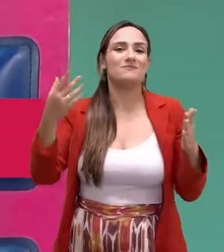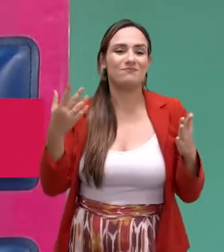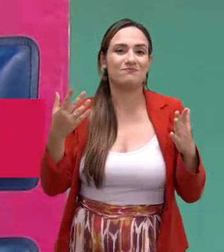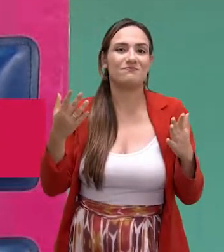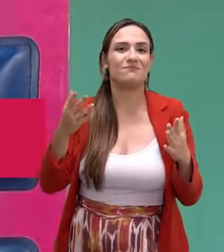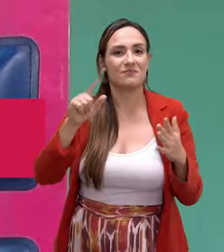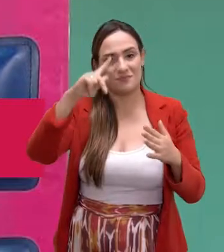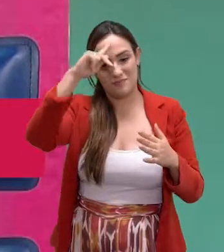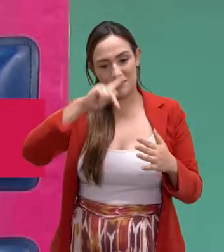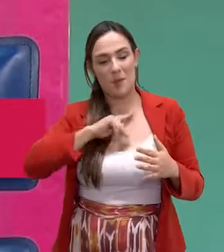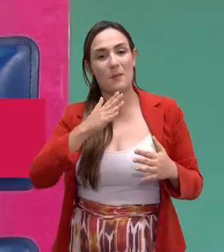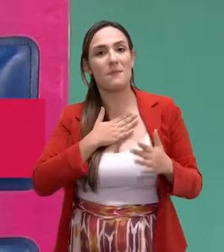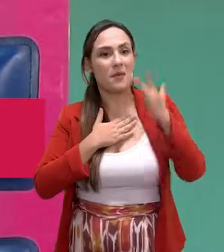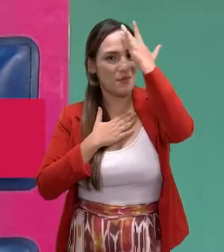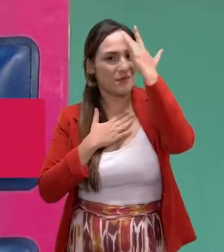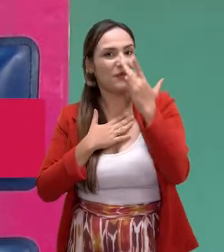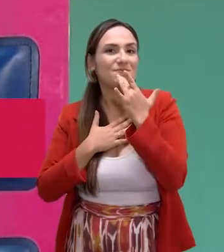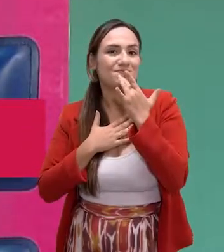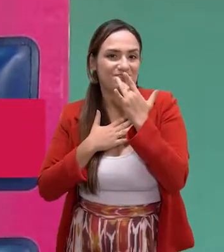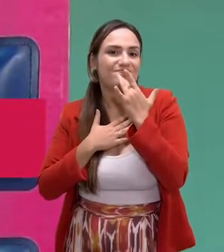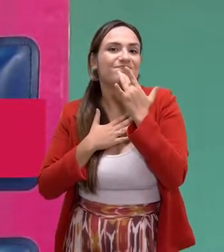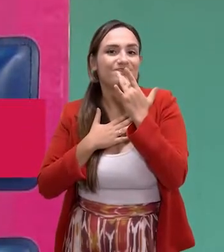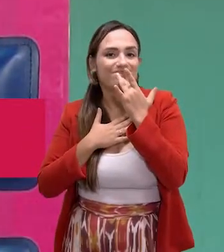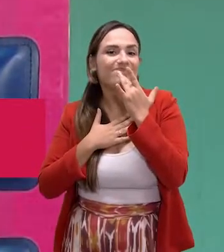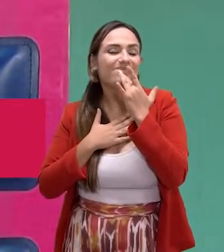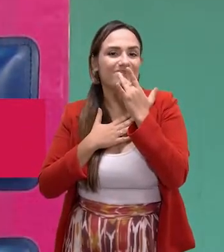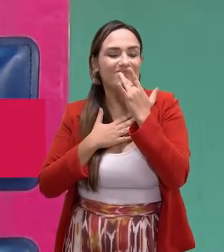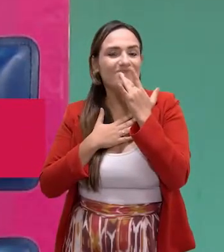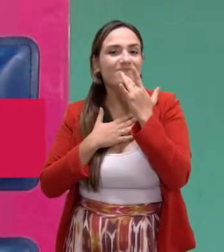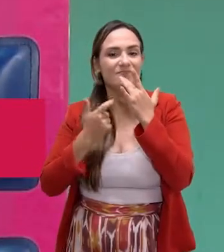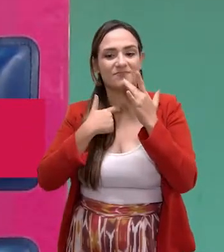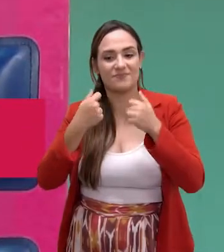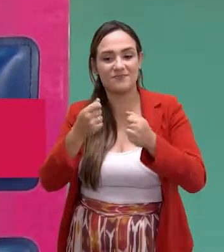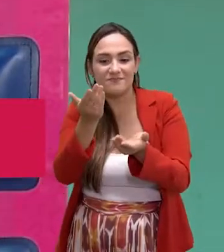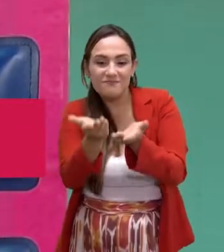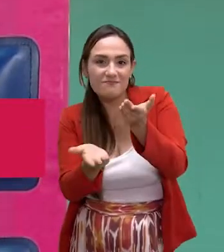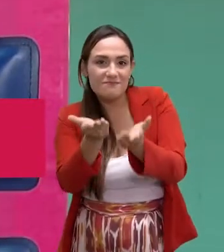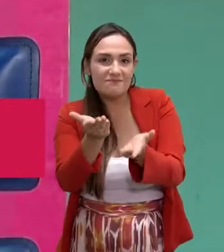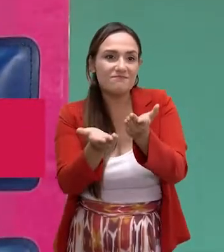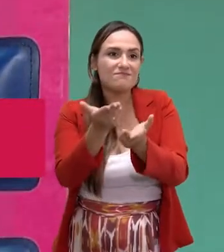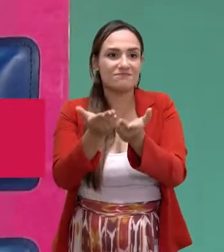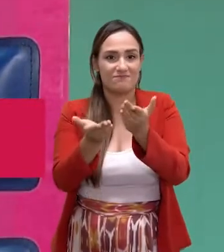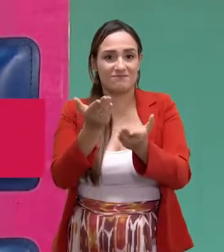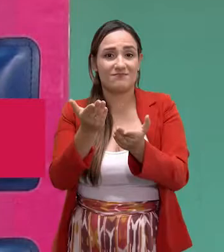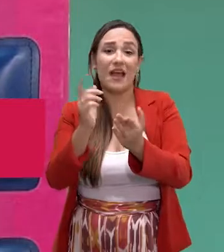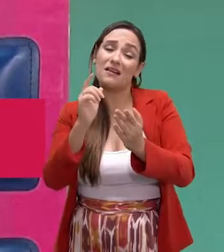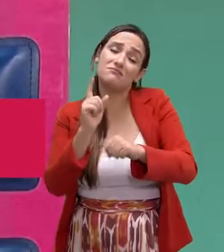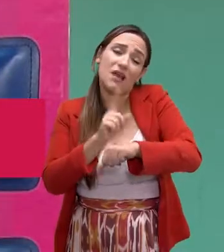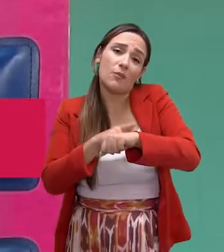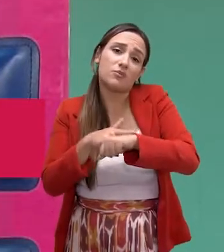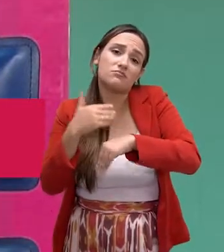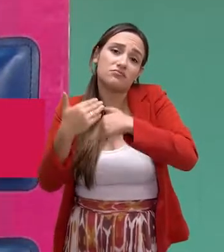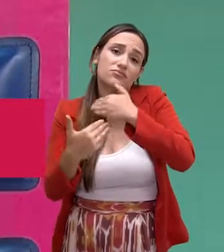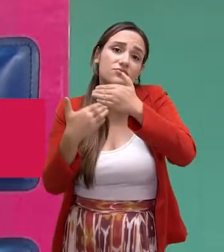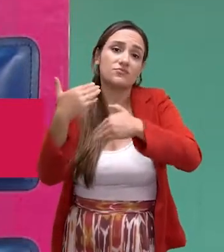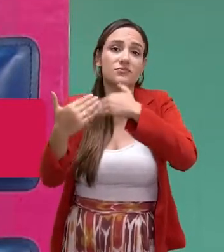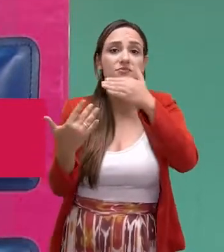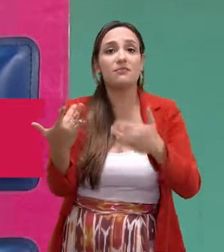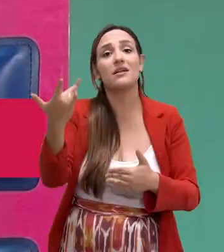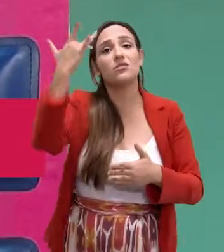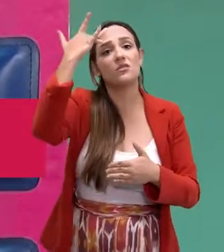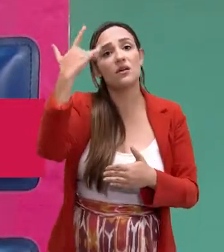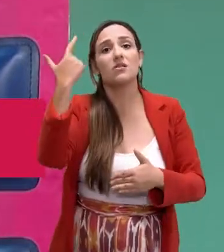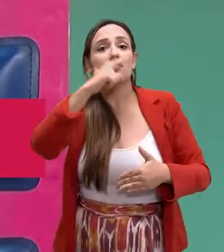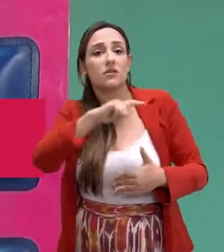Então, faz muito parte da minha personalidade. A gente tem que lidar com isso, buscar equilibrar. Eu acho que com a maturidade a gente